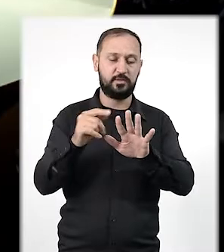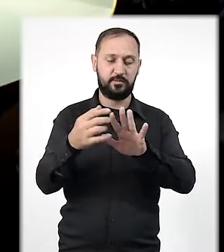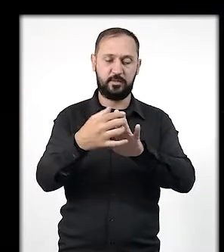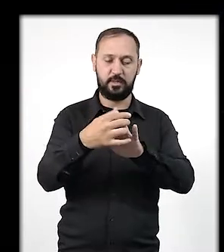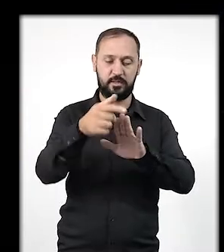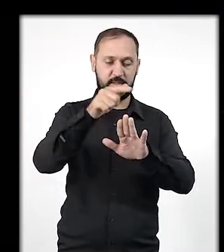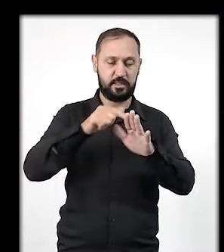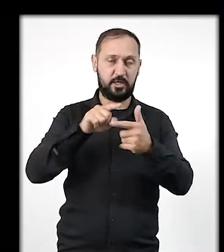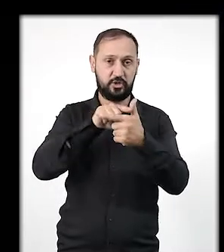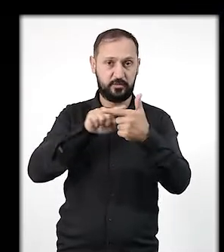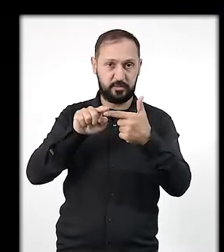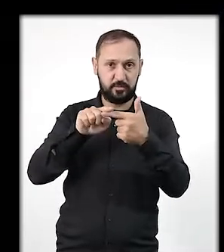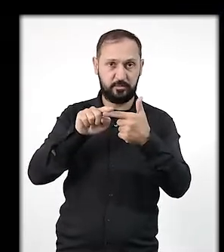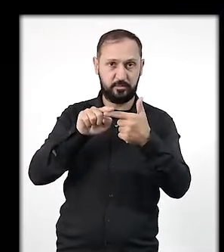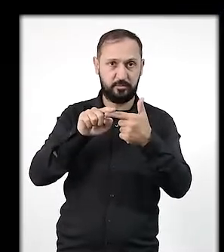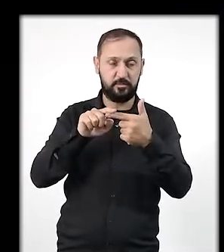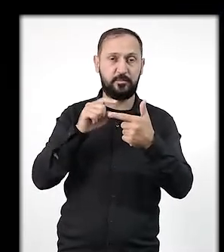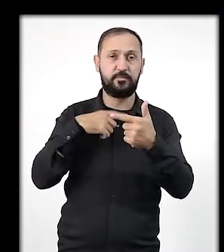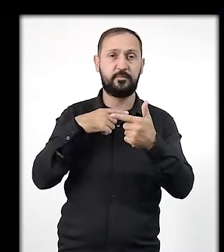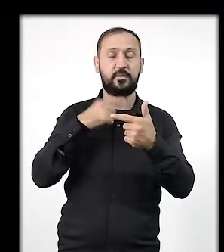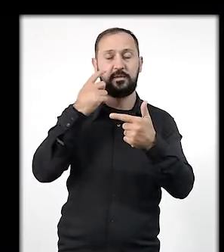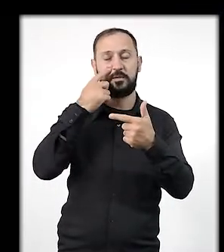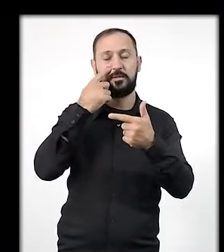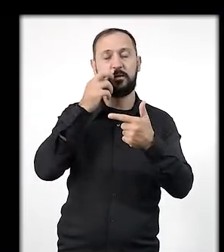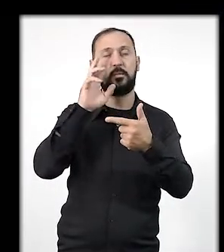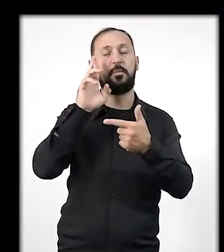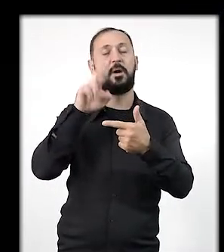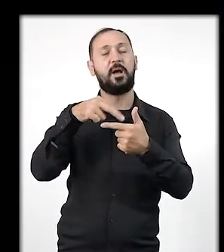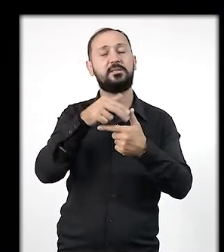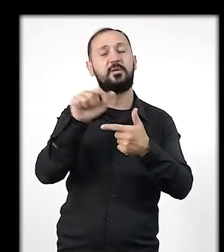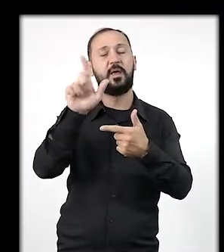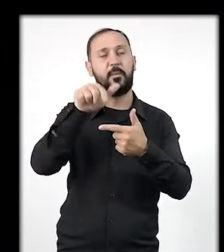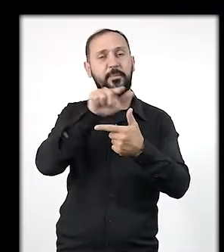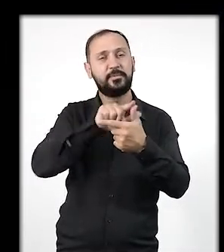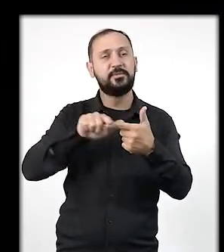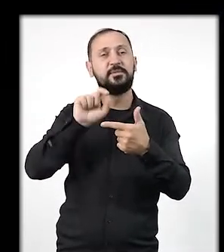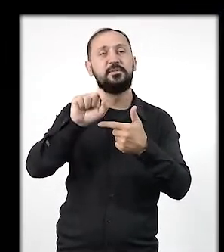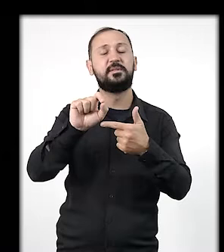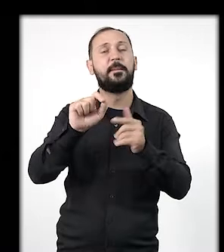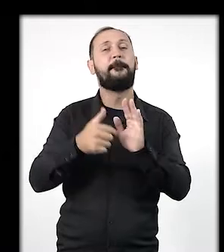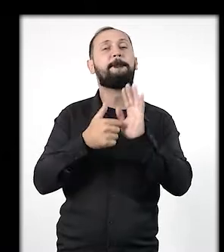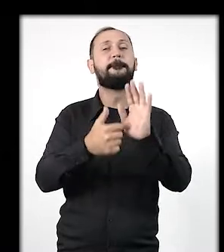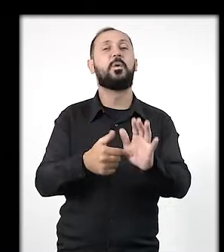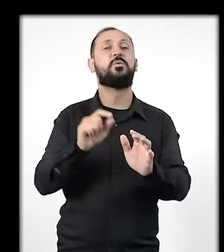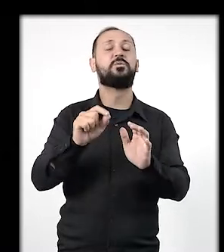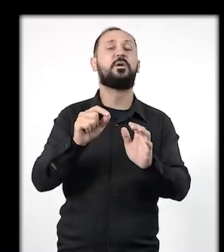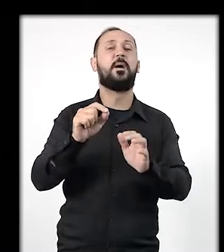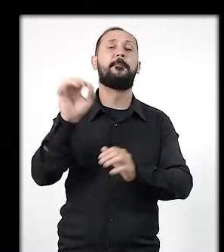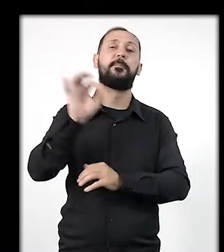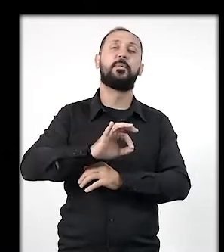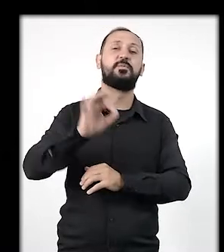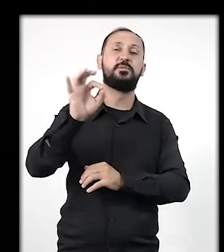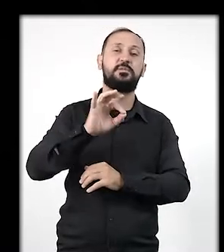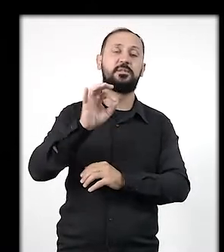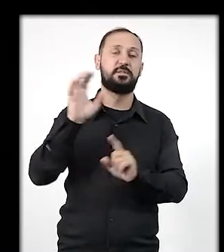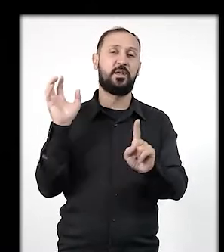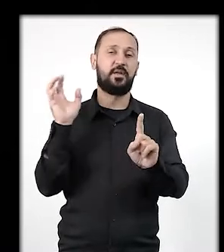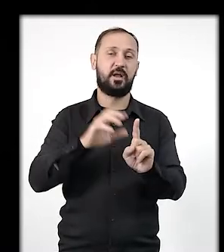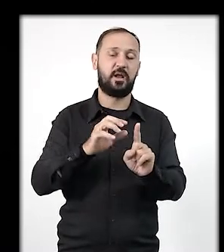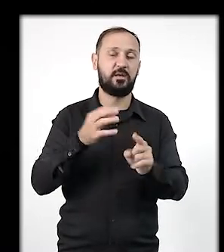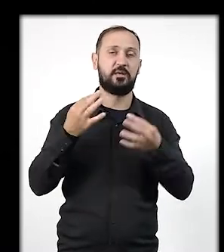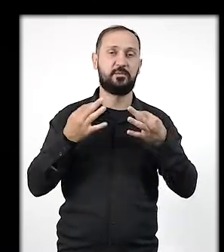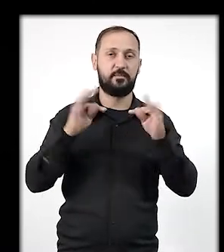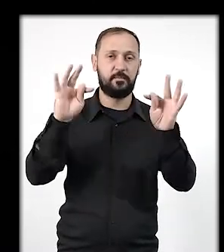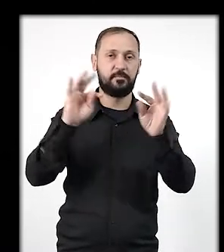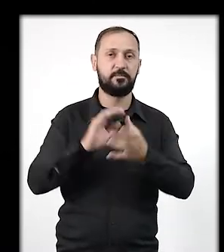fazer a diferença na divisão entre eles, você obtém uma razão, que é uma divisão, em que você obtém aí o nível de exposição à